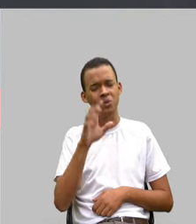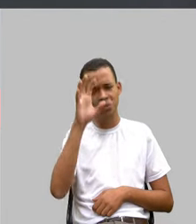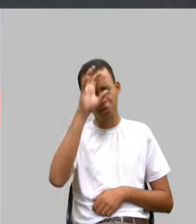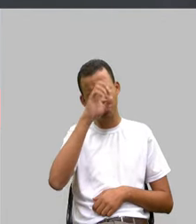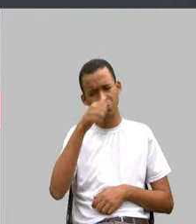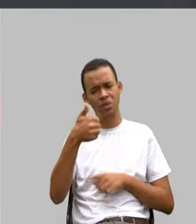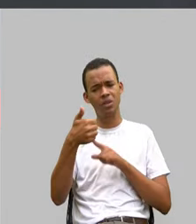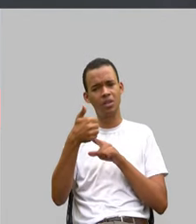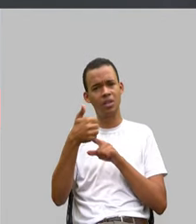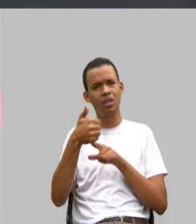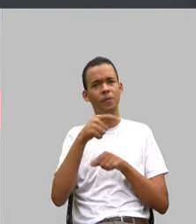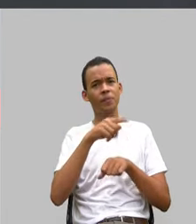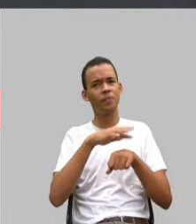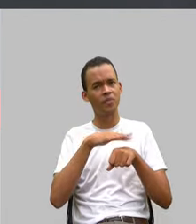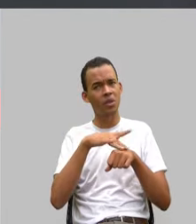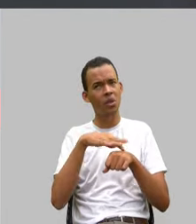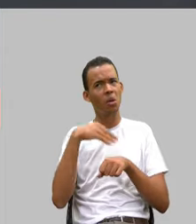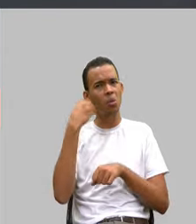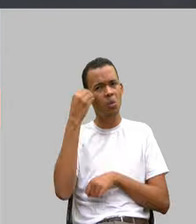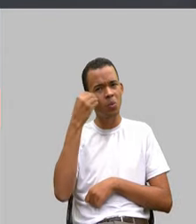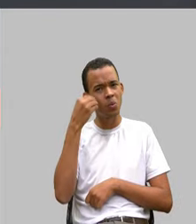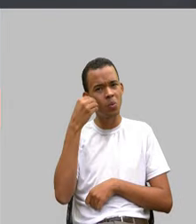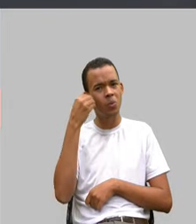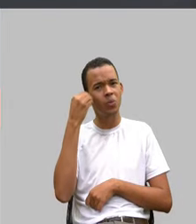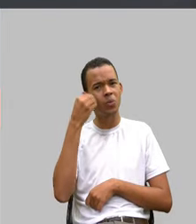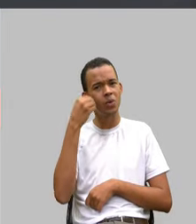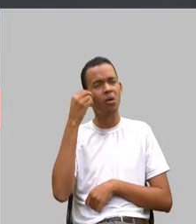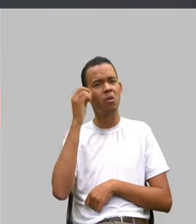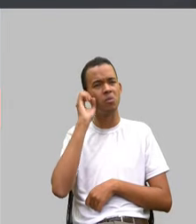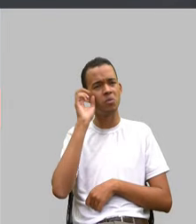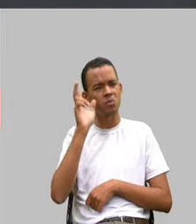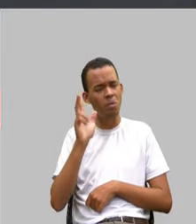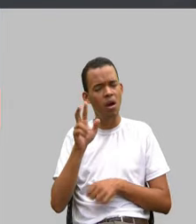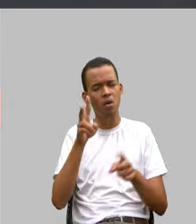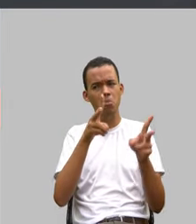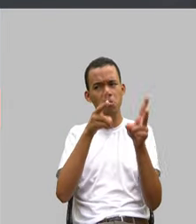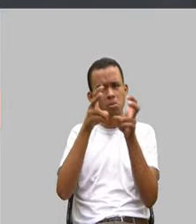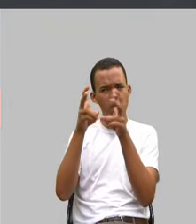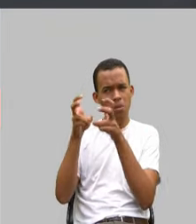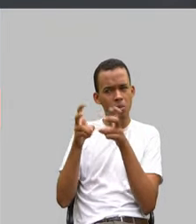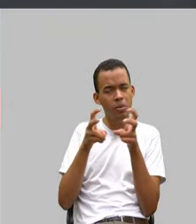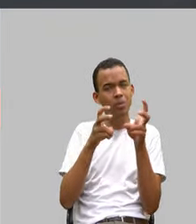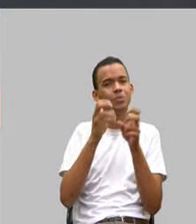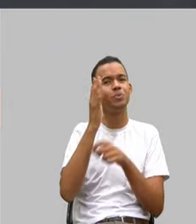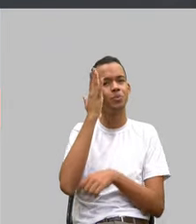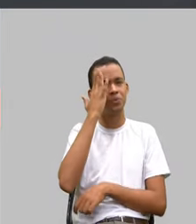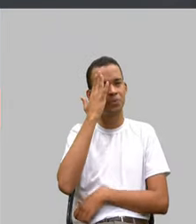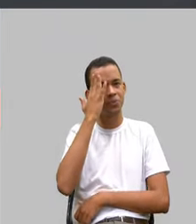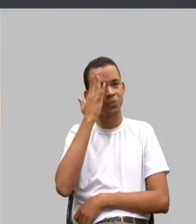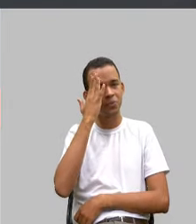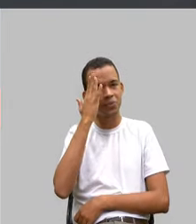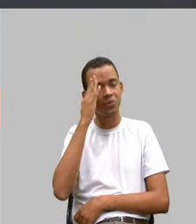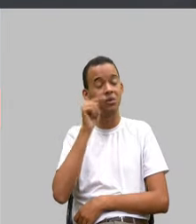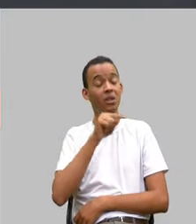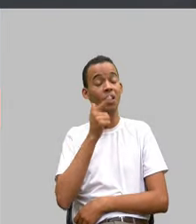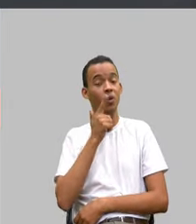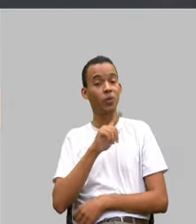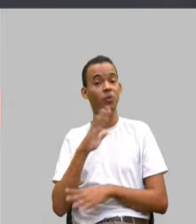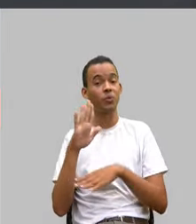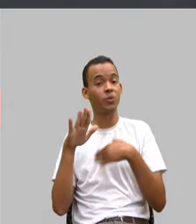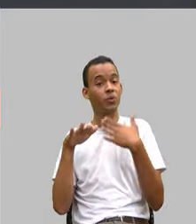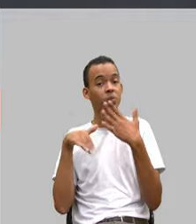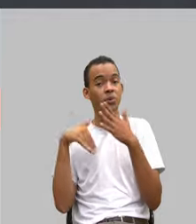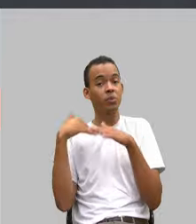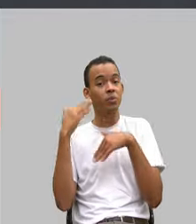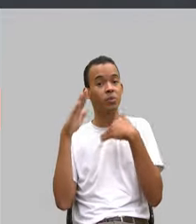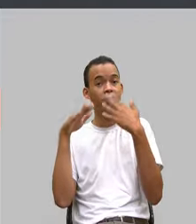doente mas ele não era bobo ele sabia tudo tudo que se passava E aí ele teve uma ele foi evoluindo gente ele teve uma evolução assim